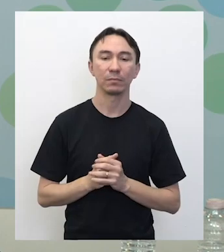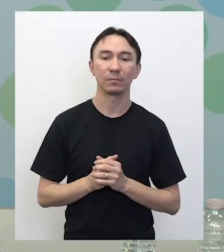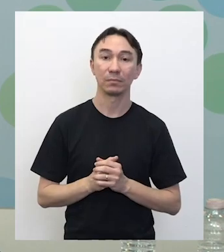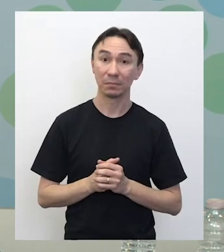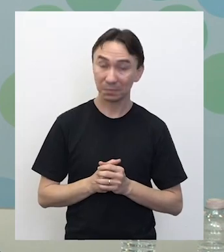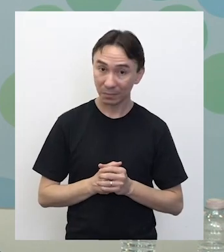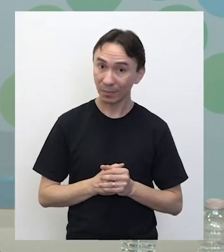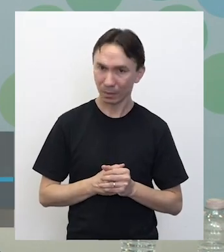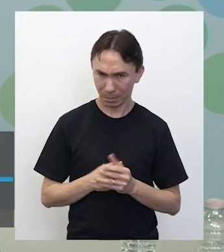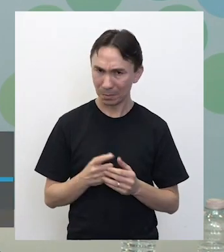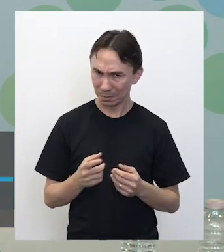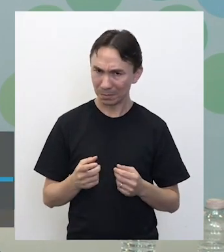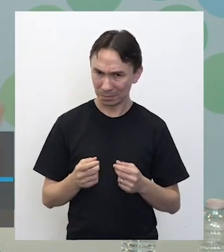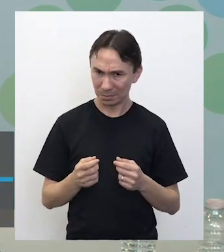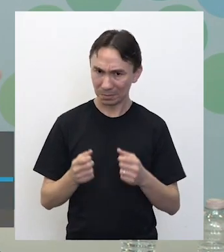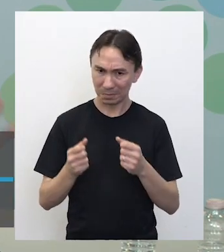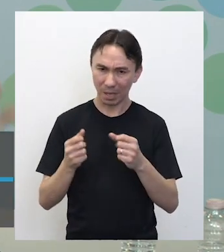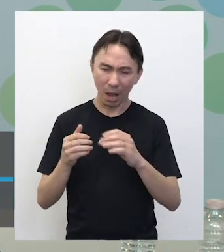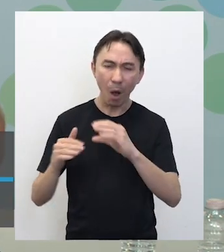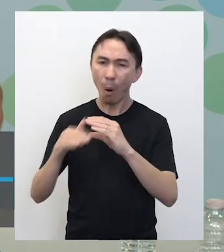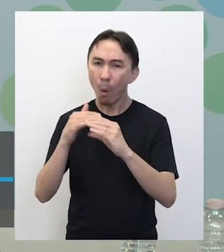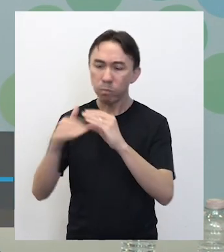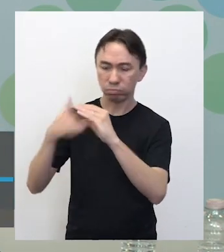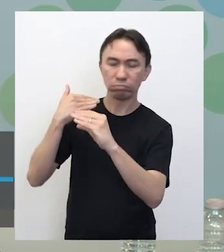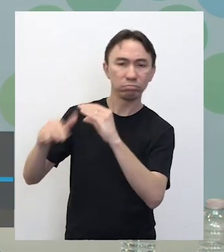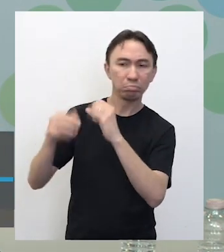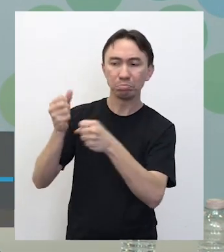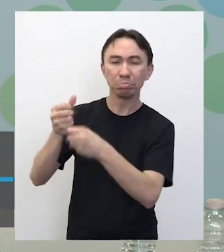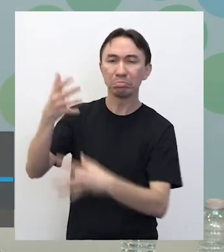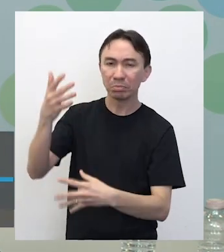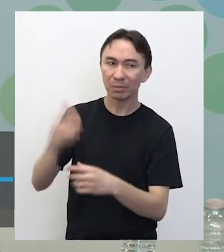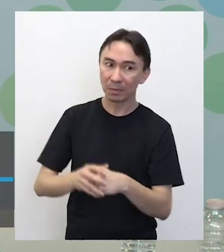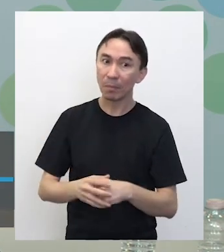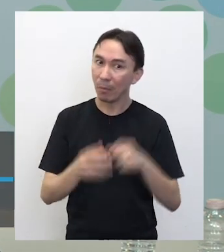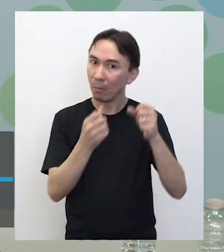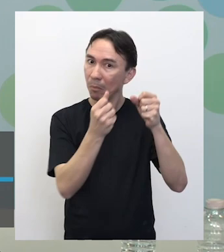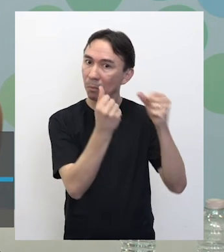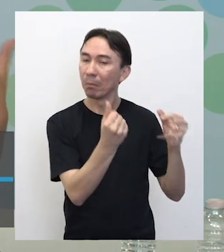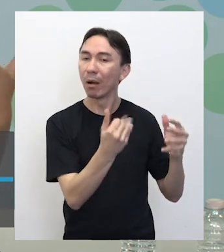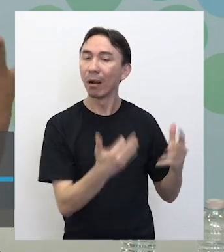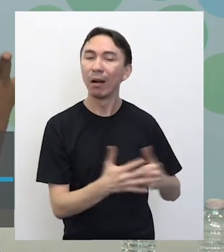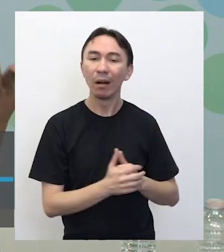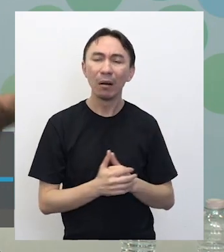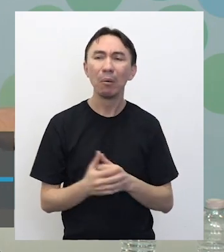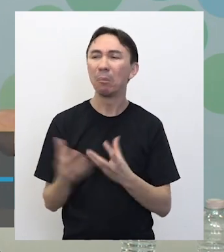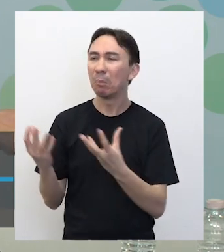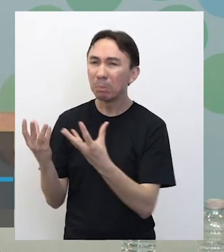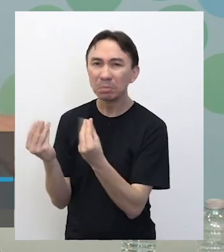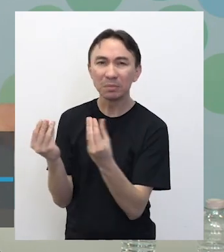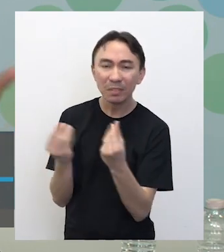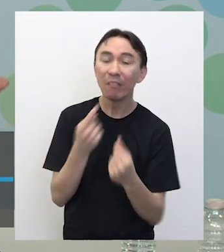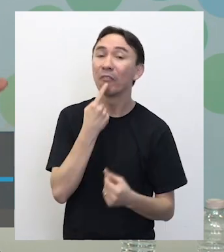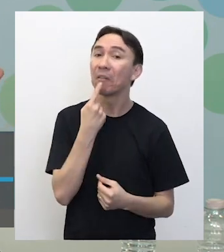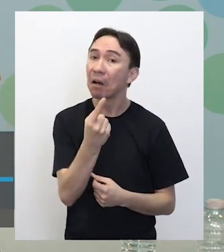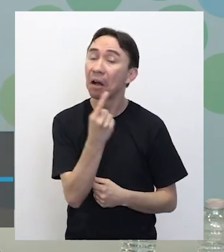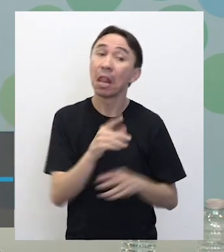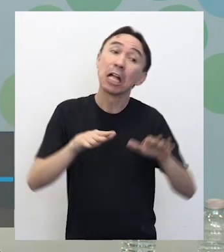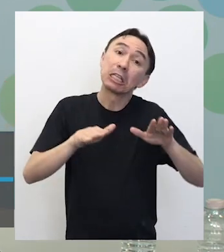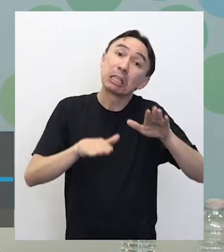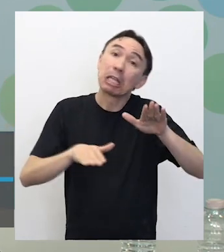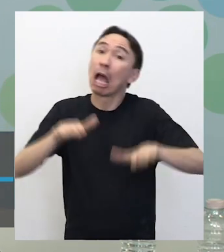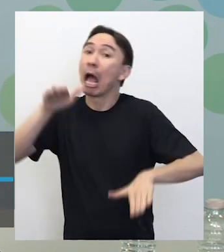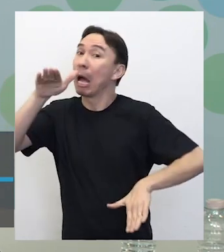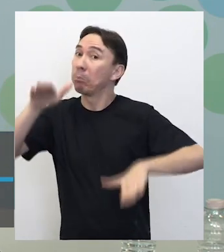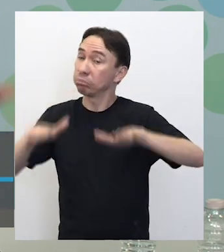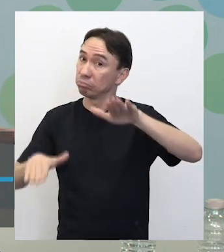Olha, Luana, eu vou compartilhar com você algumas das respostas, mas muita gente falando que depende da situação, inclusive a